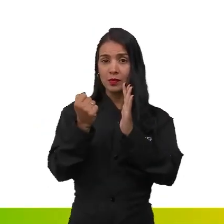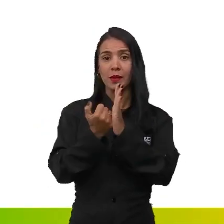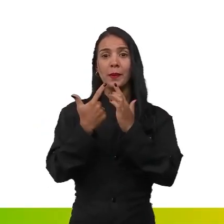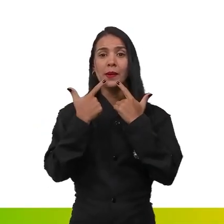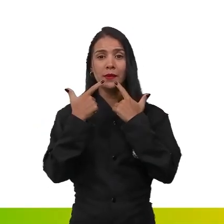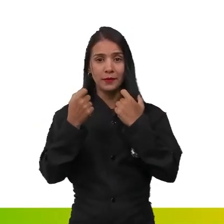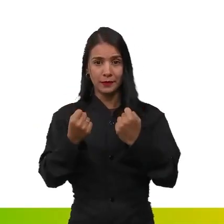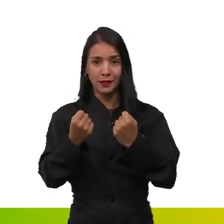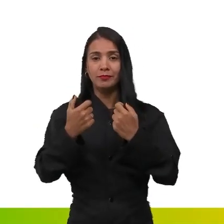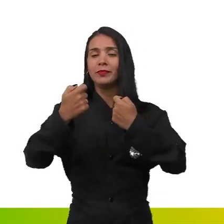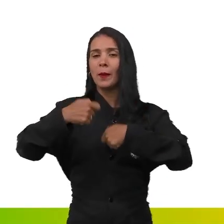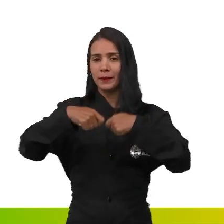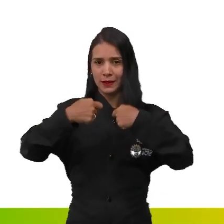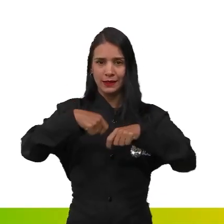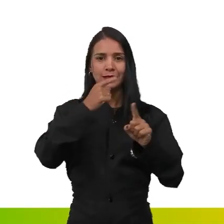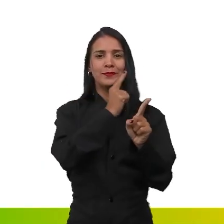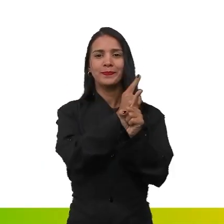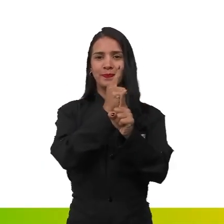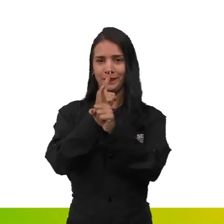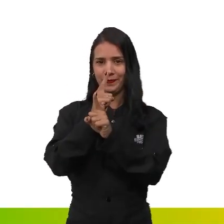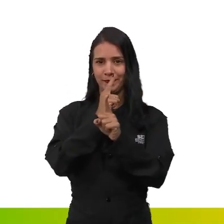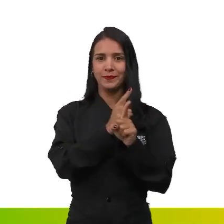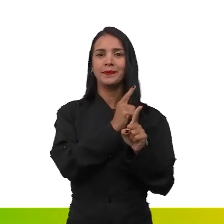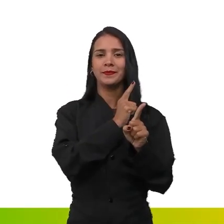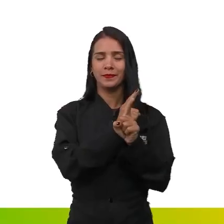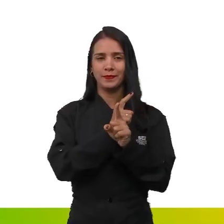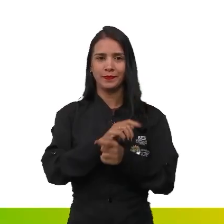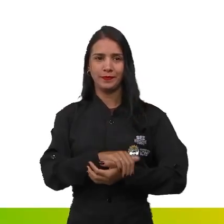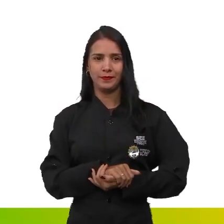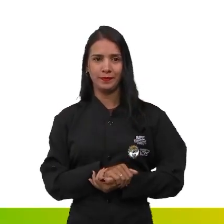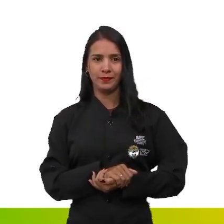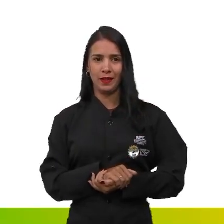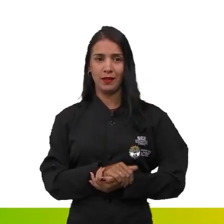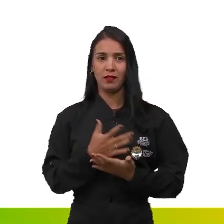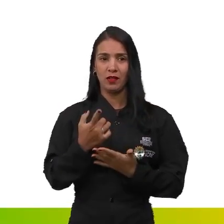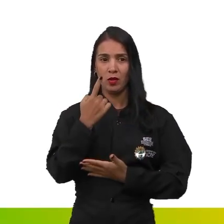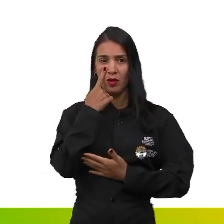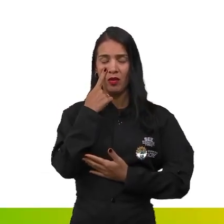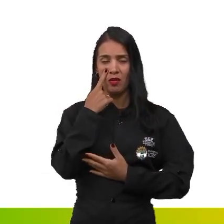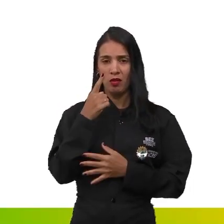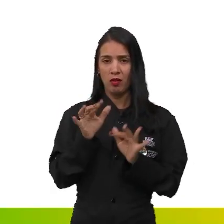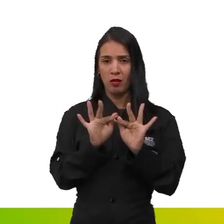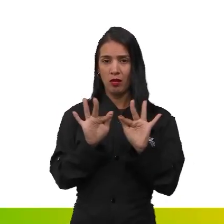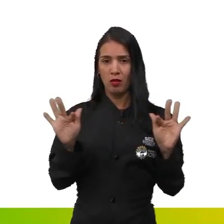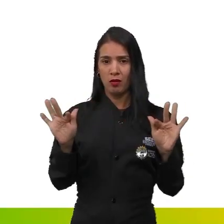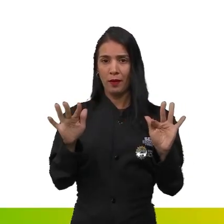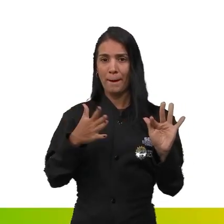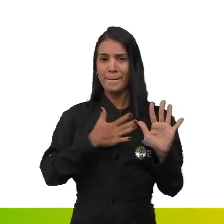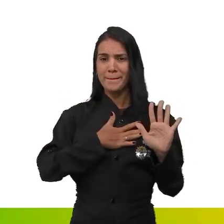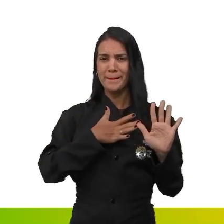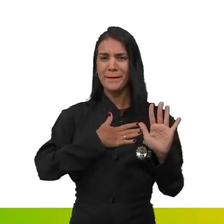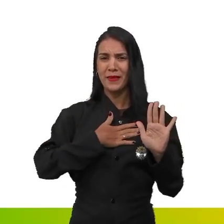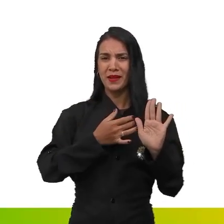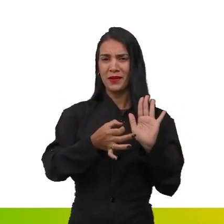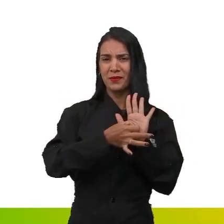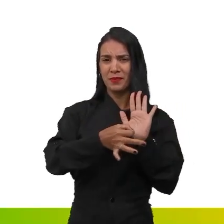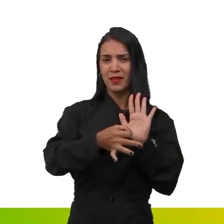essa identificação. A primeira delas é aqui, ó, na minha opinião. Isso aqui é uma característica aqui